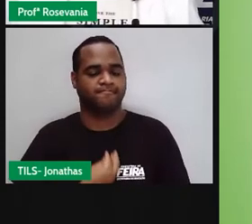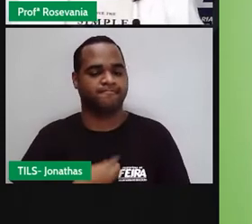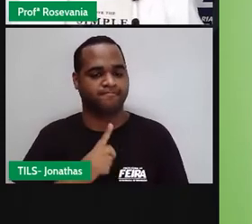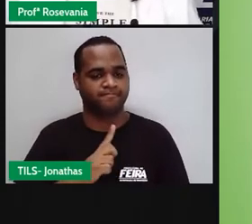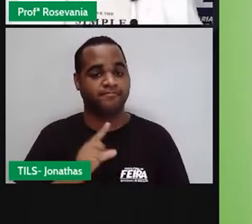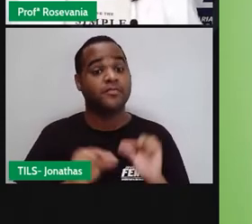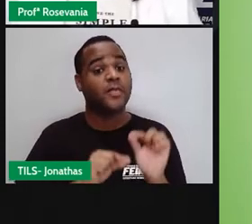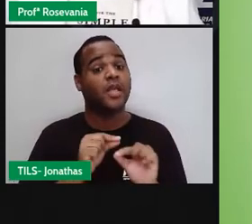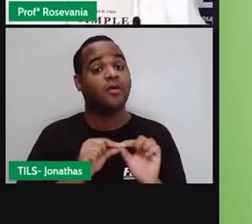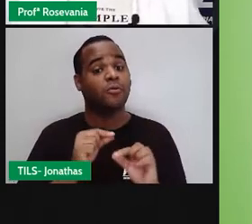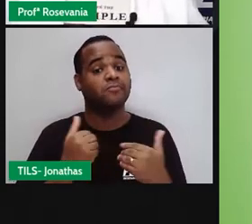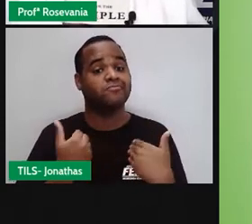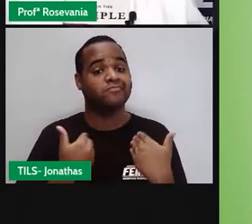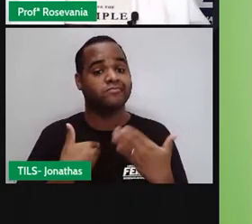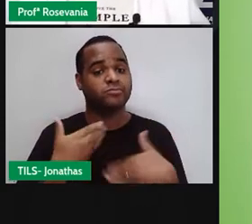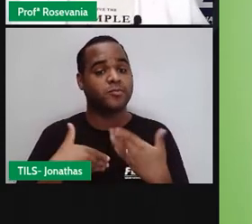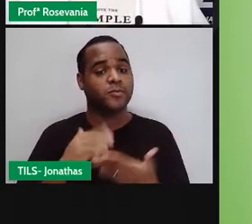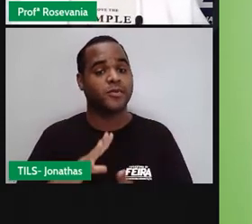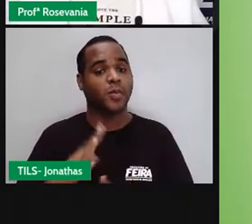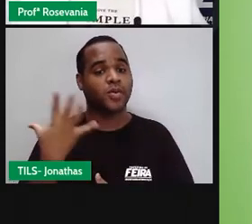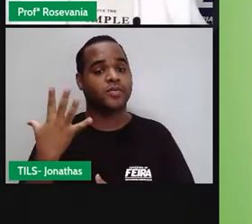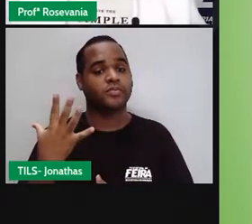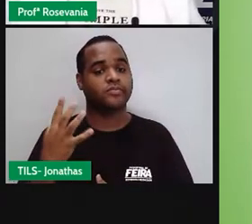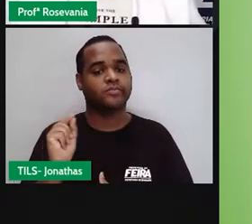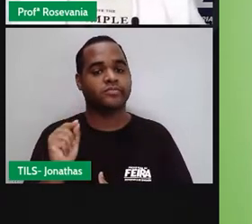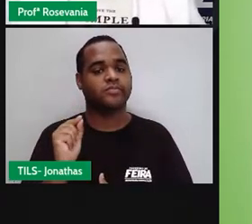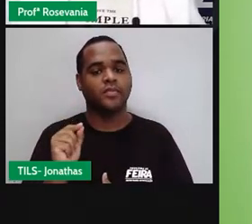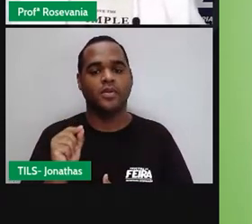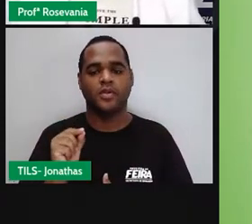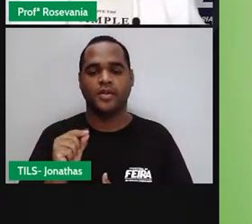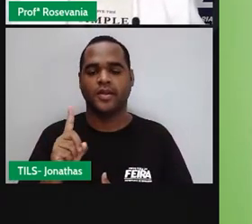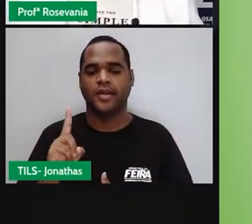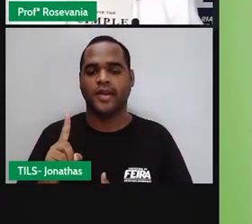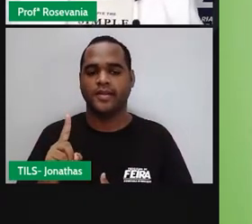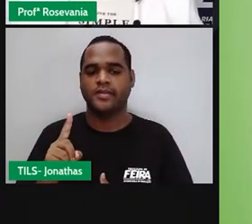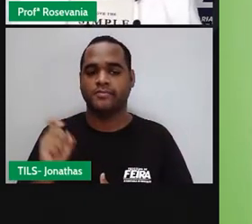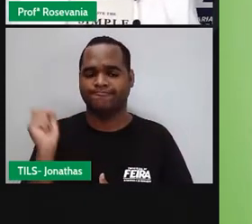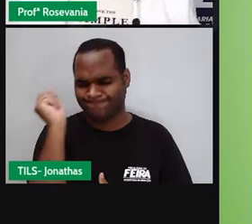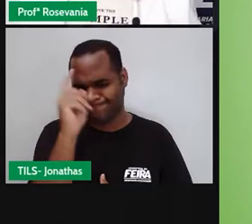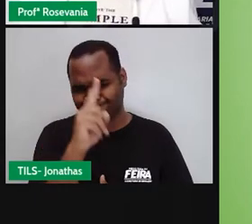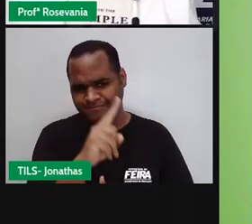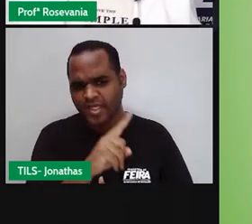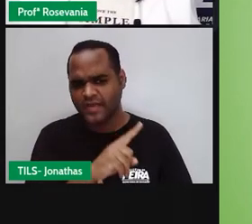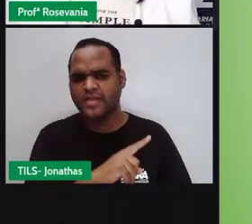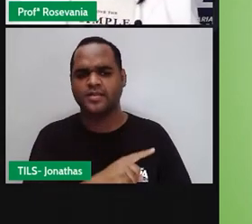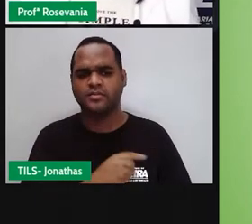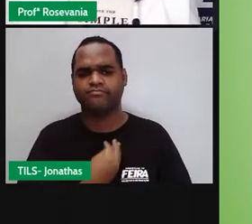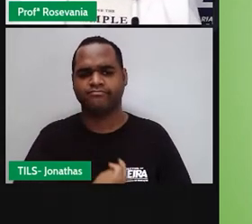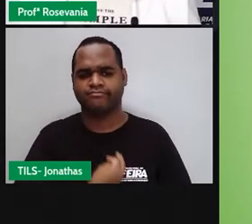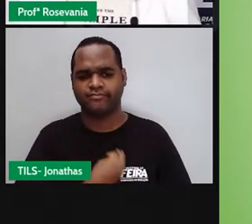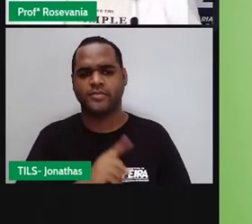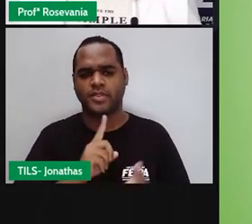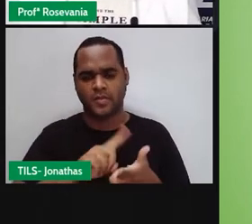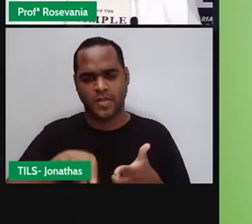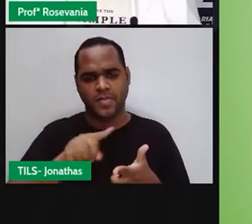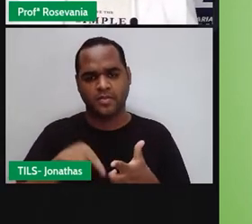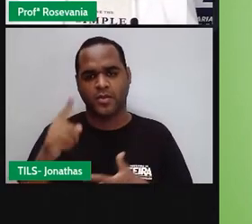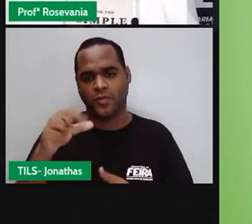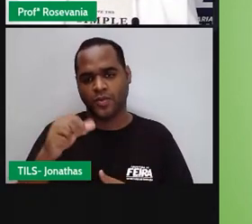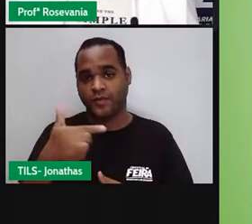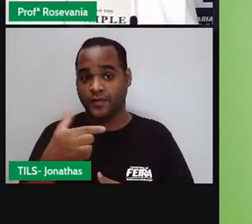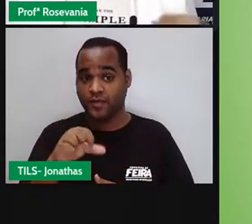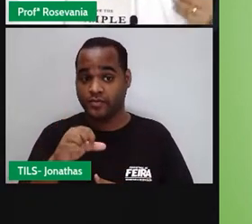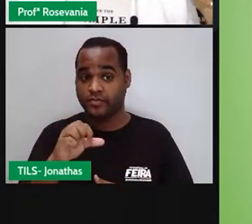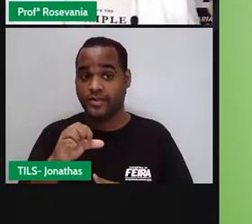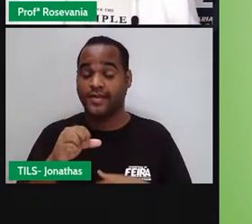que aconteceu, né, com o que a gente chama, né, dessa crise de 1929? Foi exatamente quando acabou